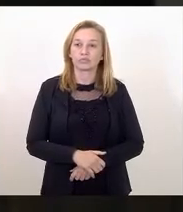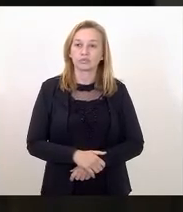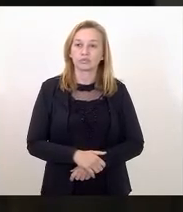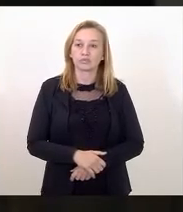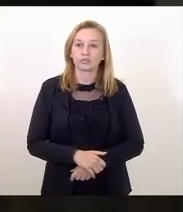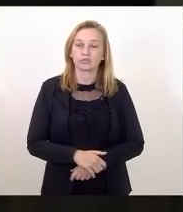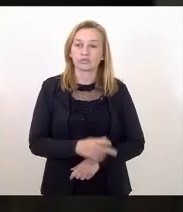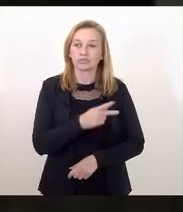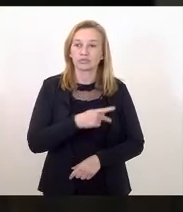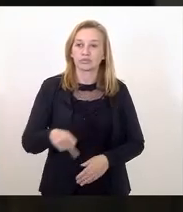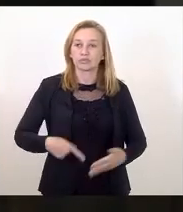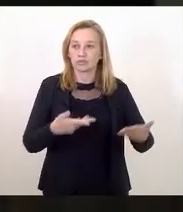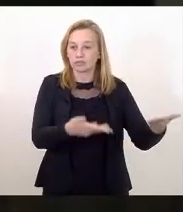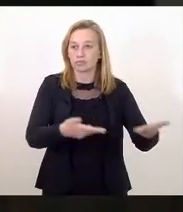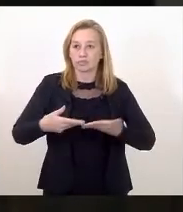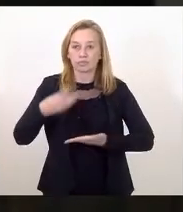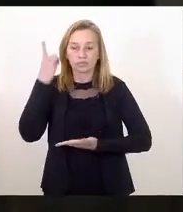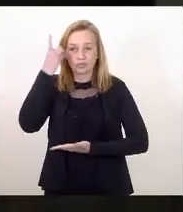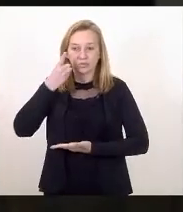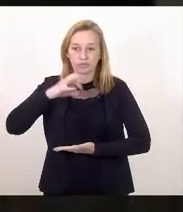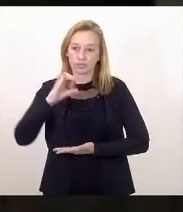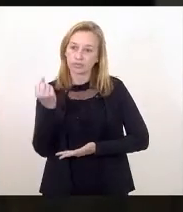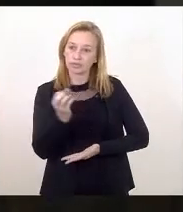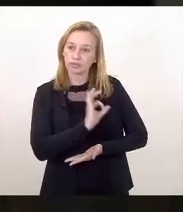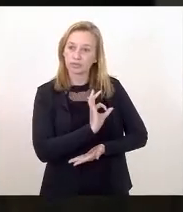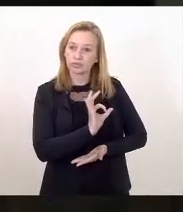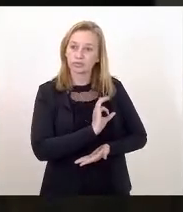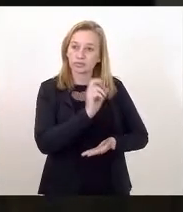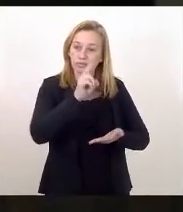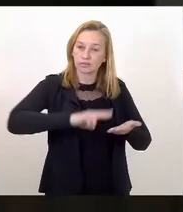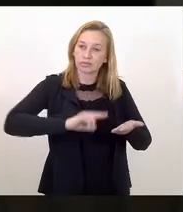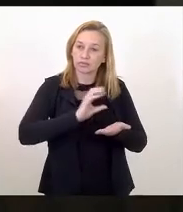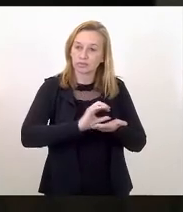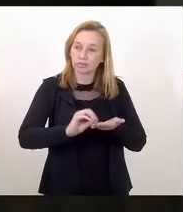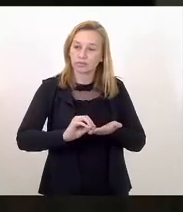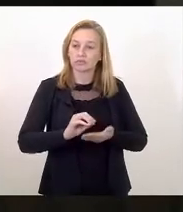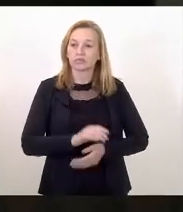A presidência é convida a deputada Marta Rocha a fazer a leitura do ato da sessão anterior.